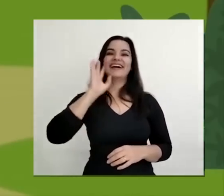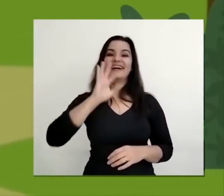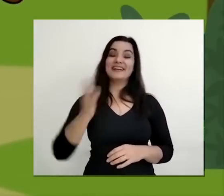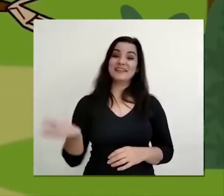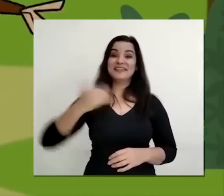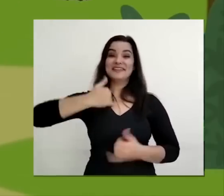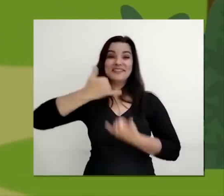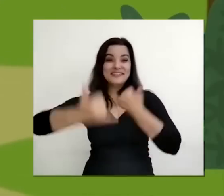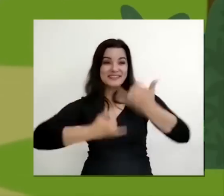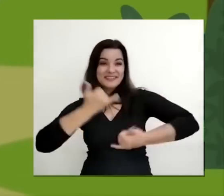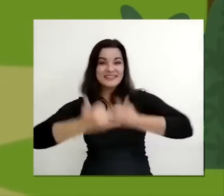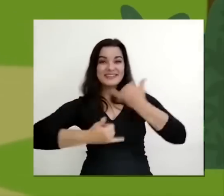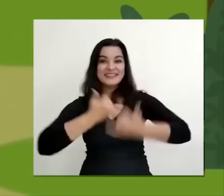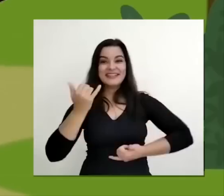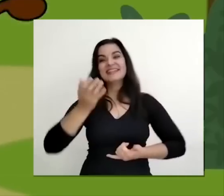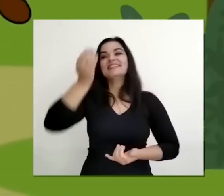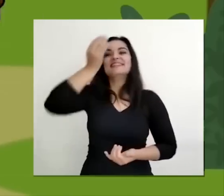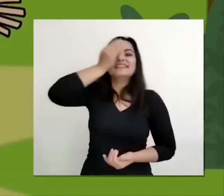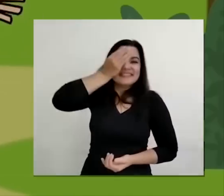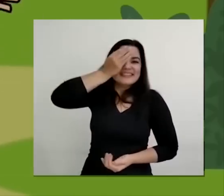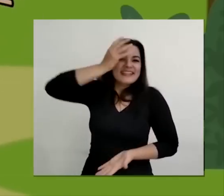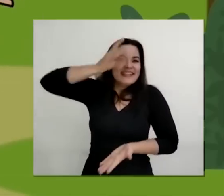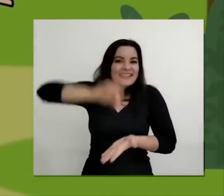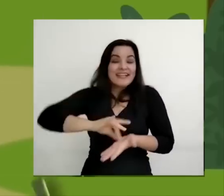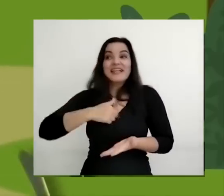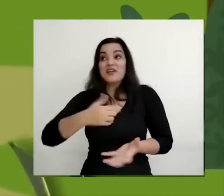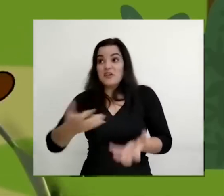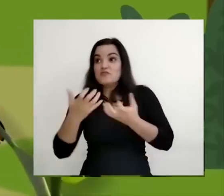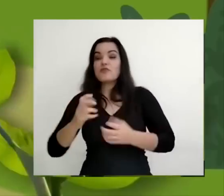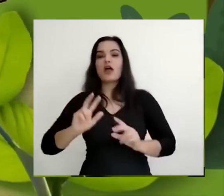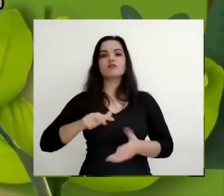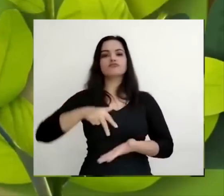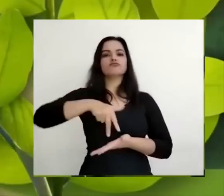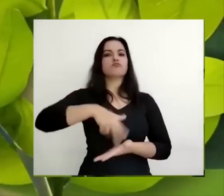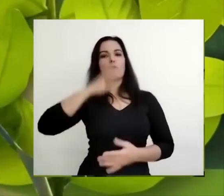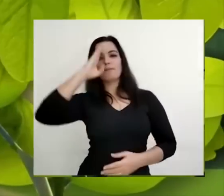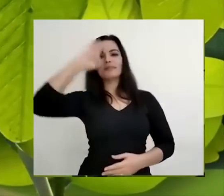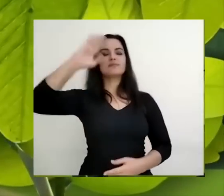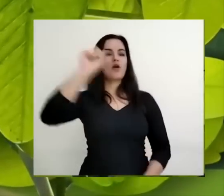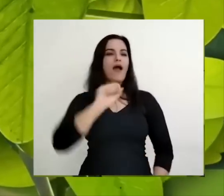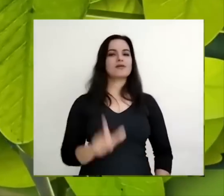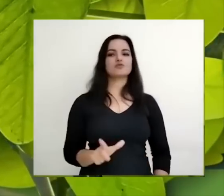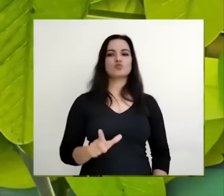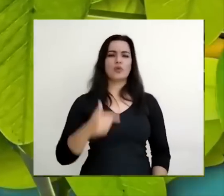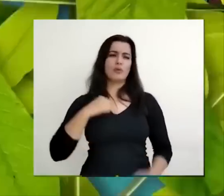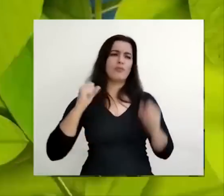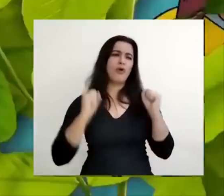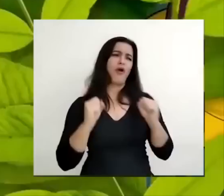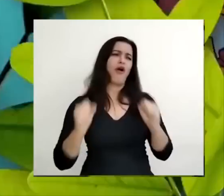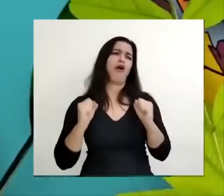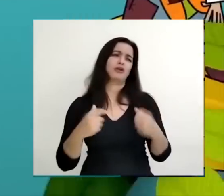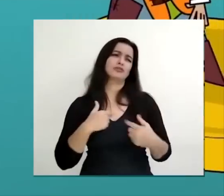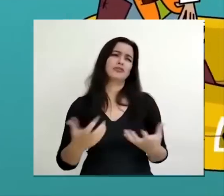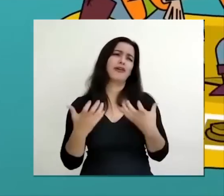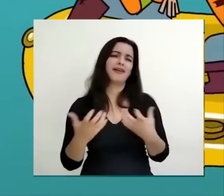Vamos brincar de piratas! Eu quero ser o pirata azul! Ei, eu posso ser!